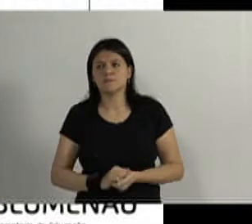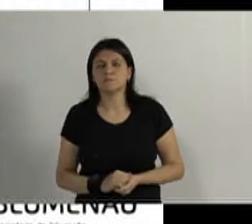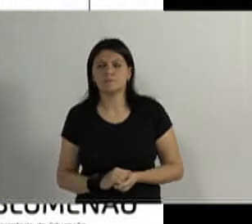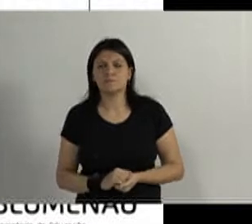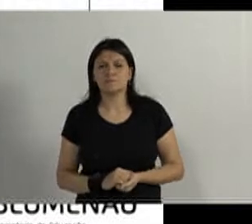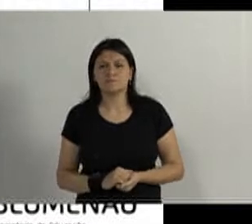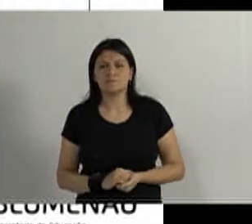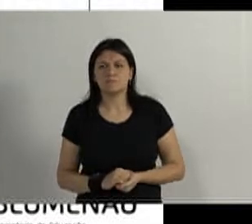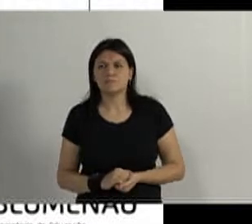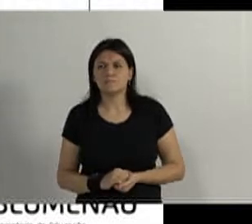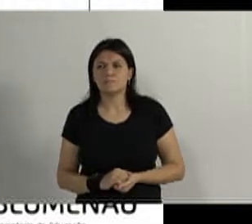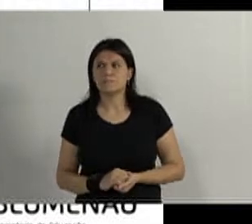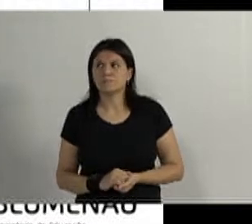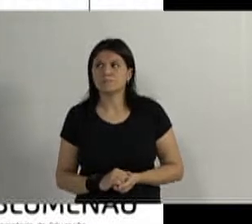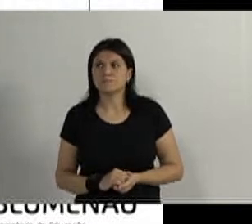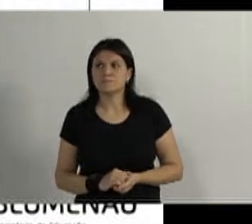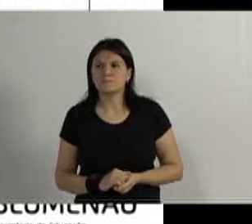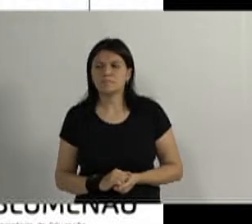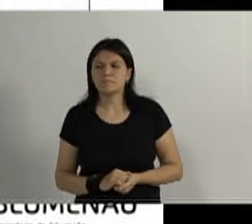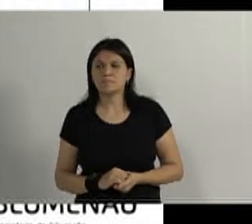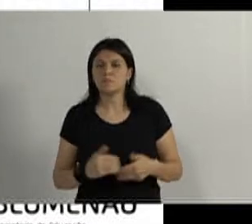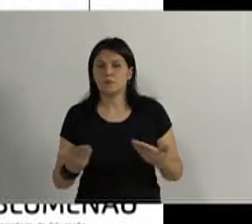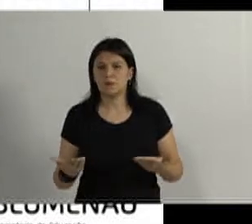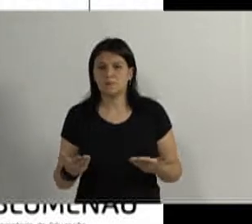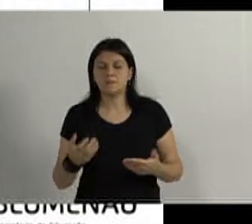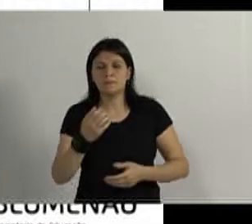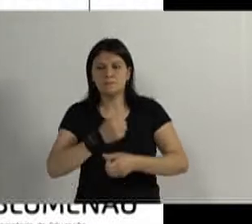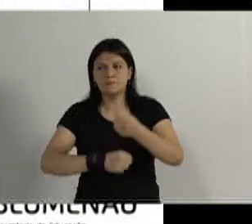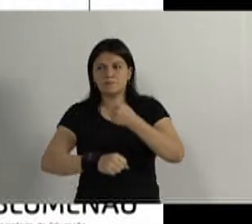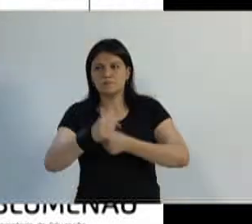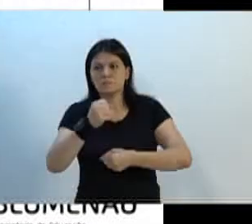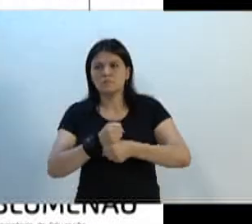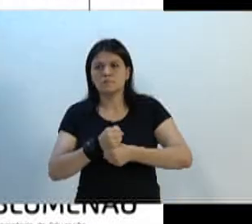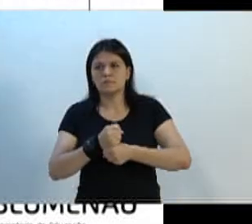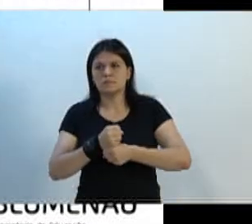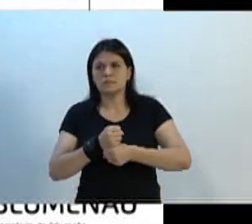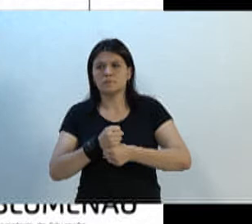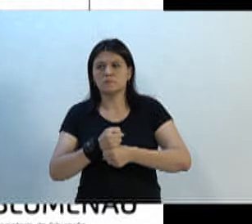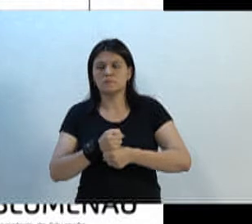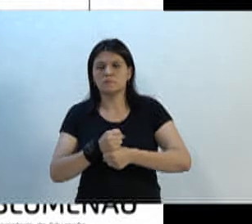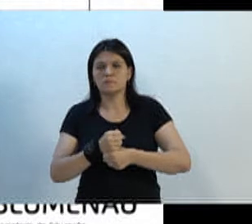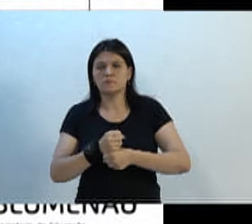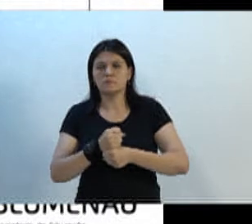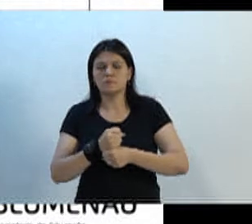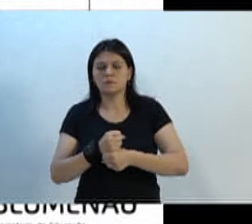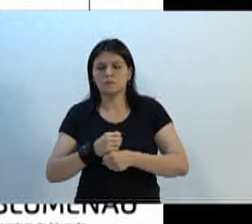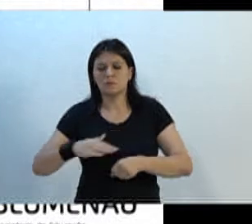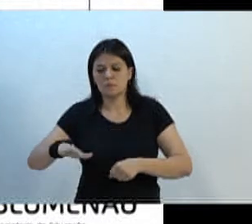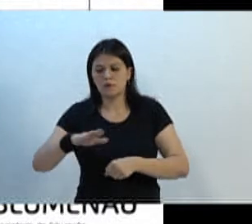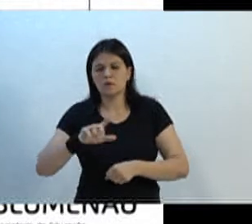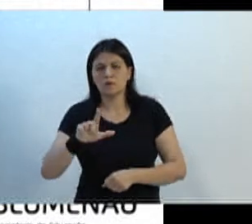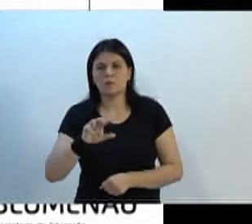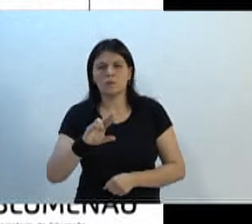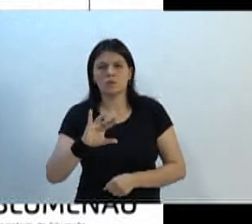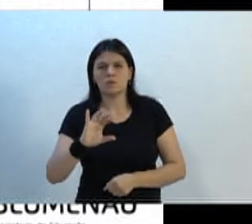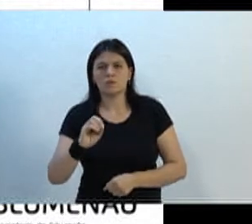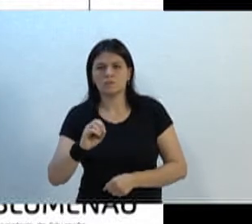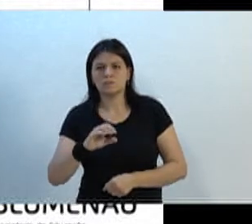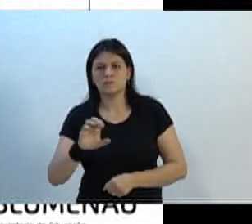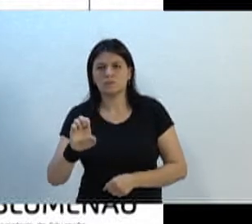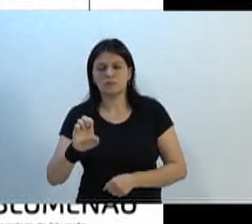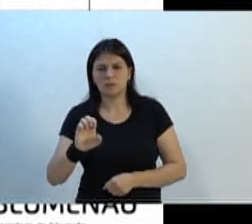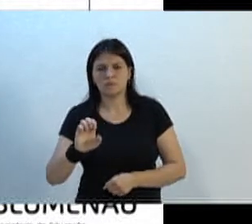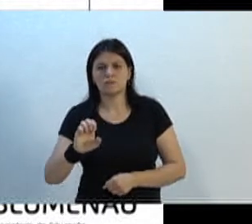outros investimentos no ano passado nós fizemos ali a parte do lustre Esteves uma reforma limitada